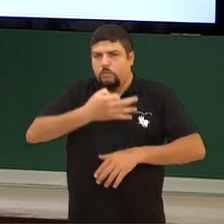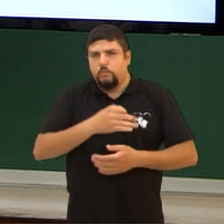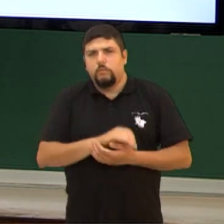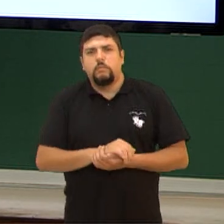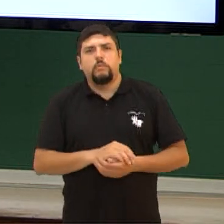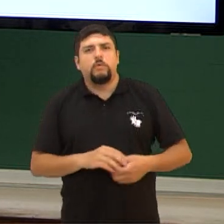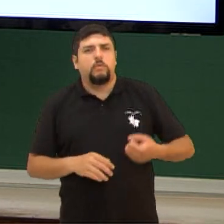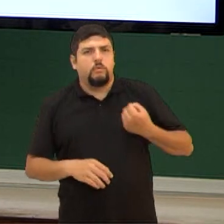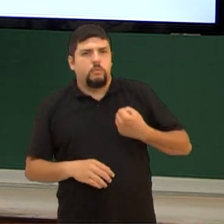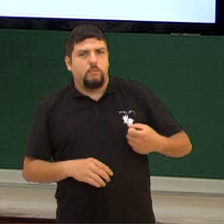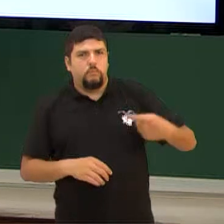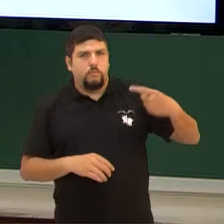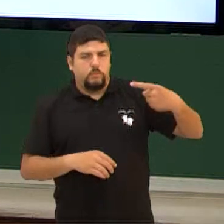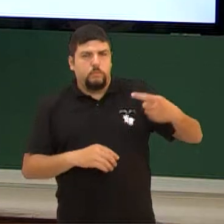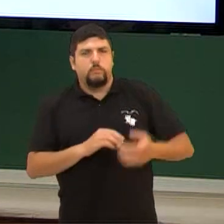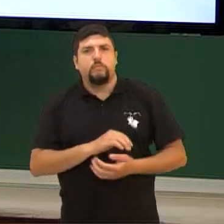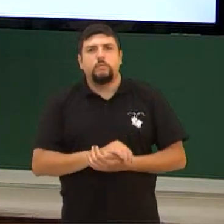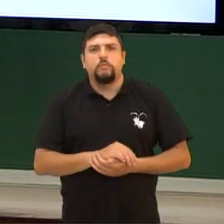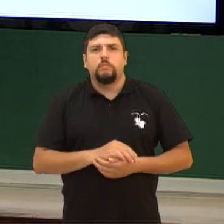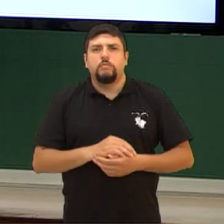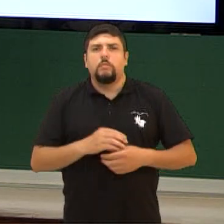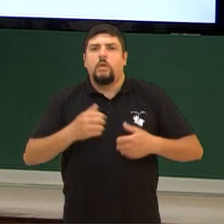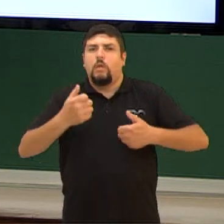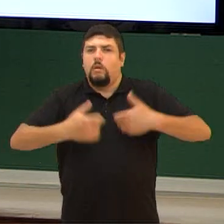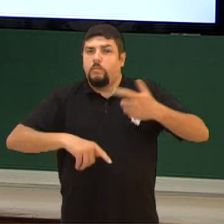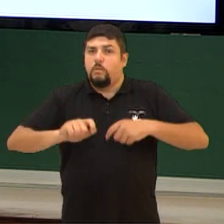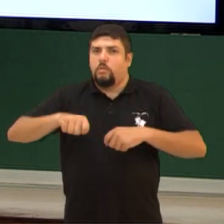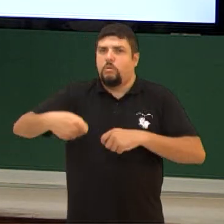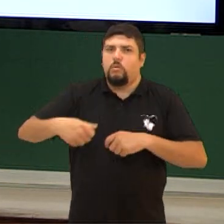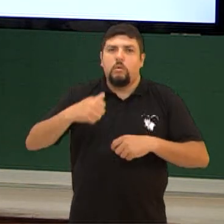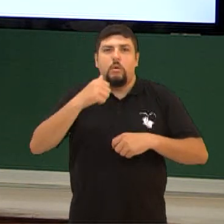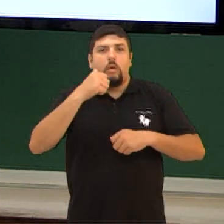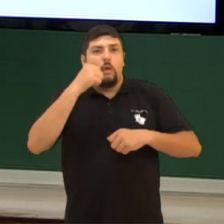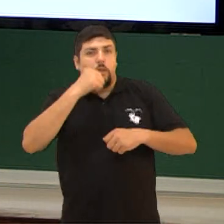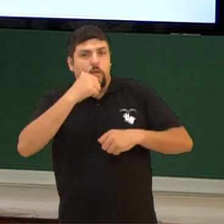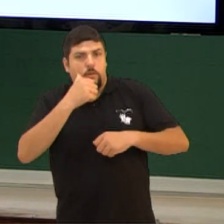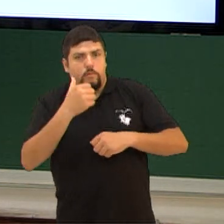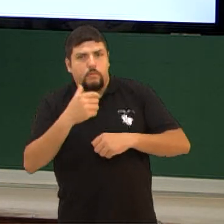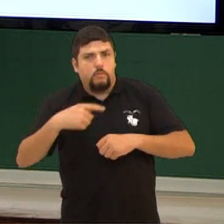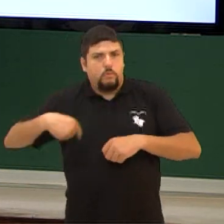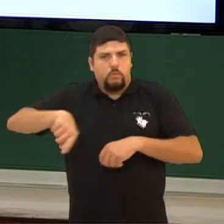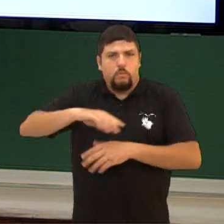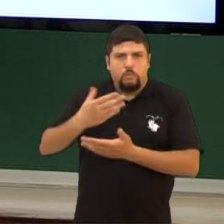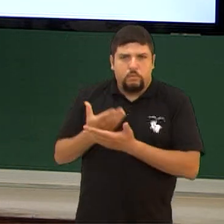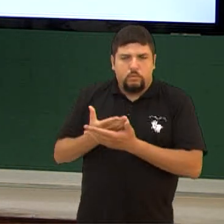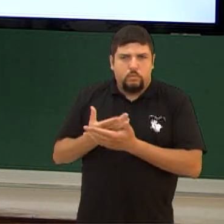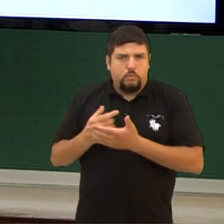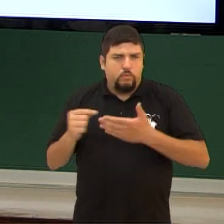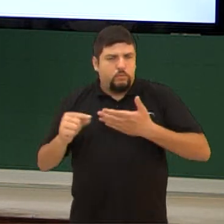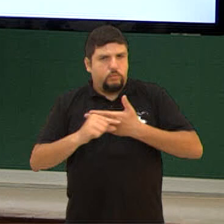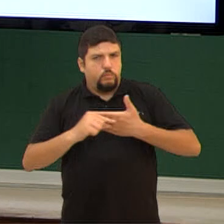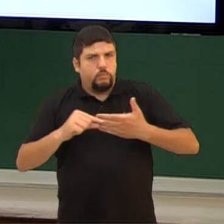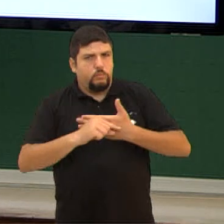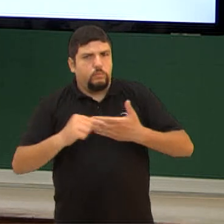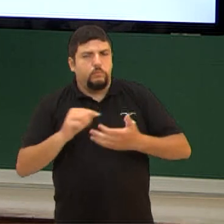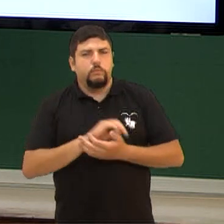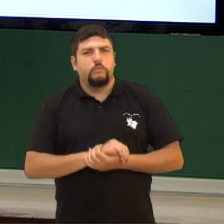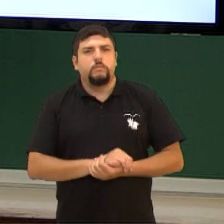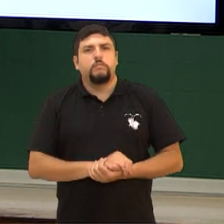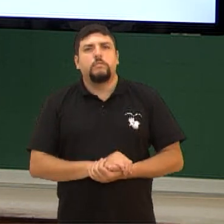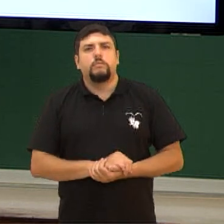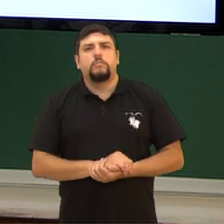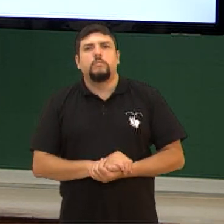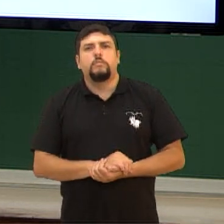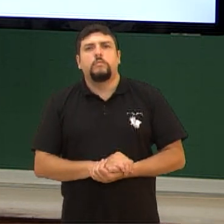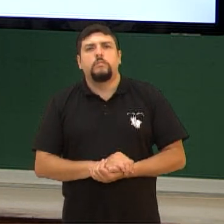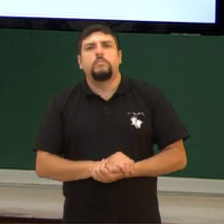1. Falando sobre as nossas mulheres aí que a gente está estudando, as nossas escritoras. Jane Eyre is a character who has a